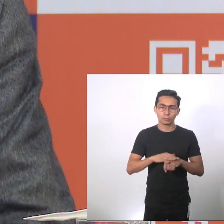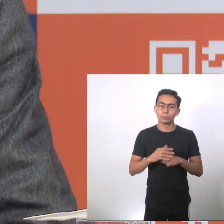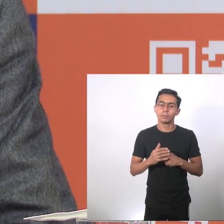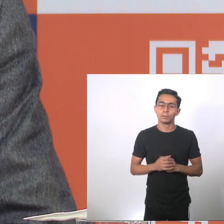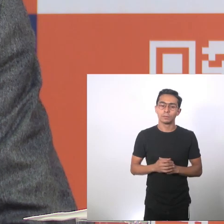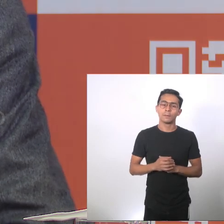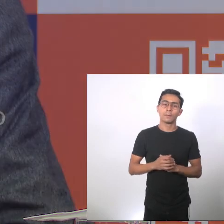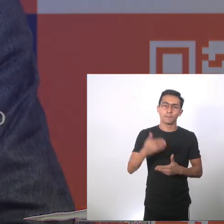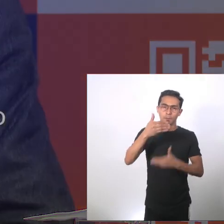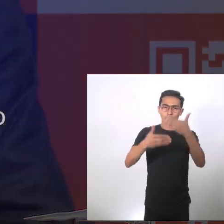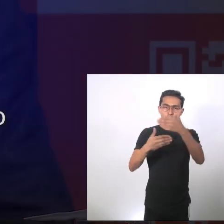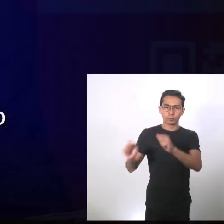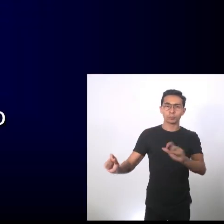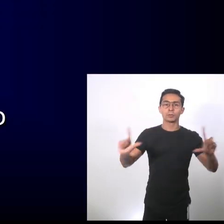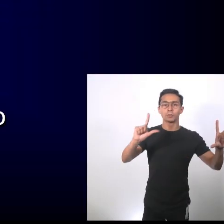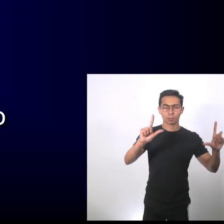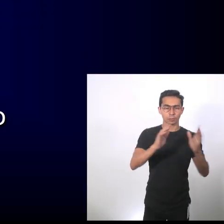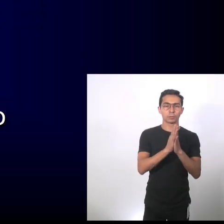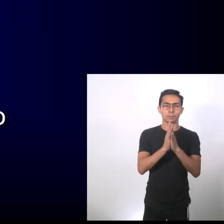compartilhar a apresentação, por favor.